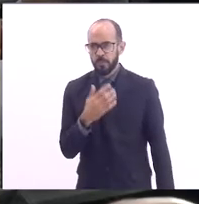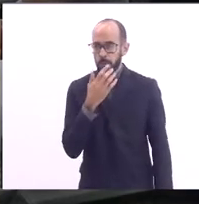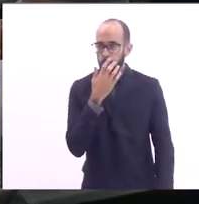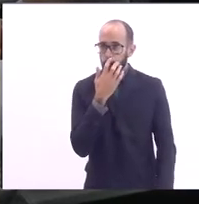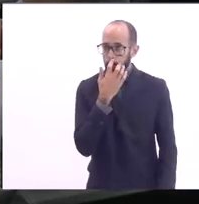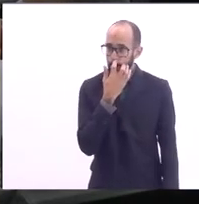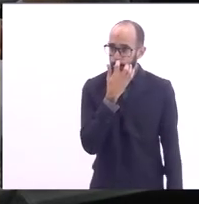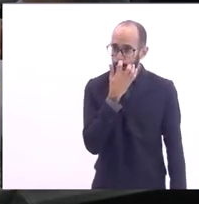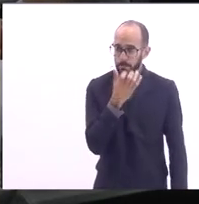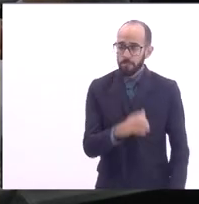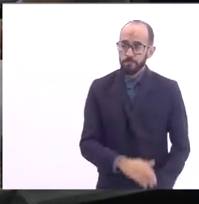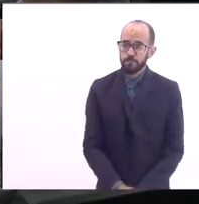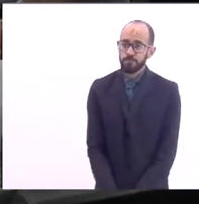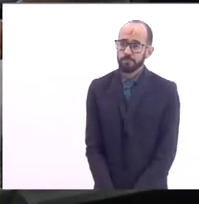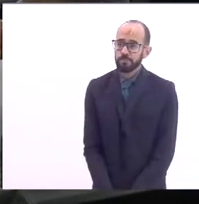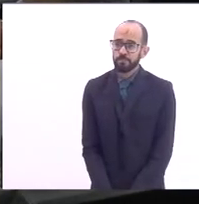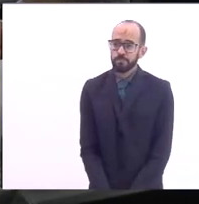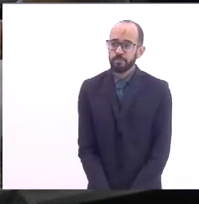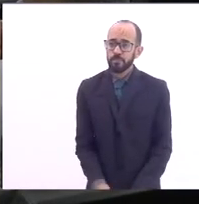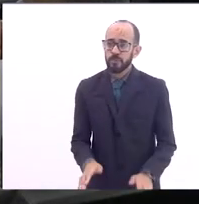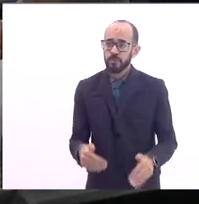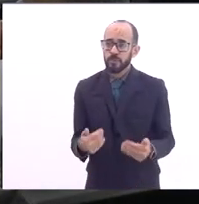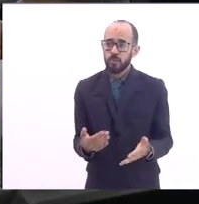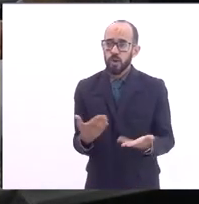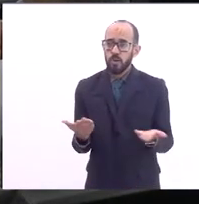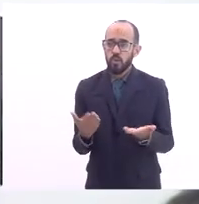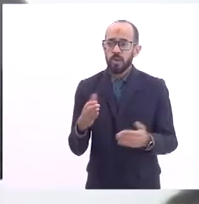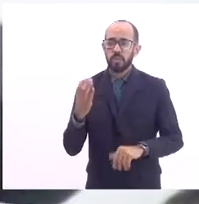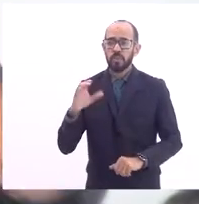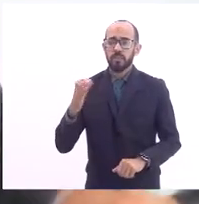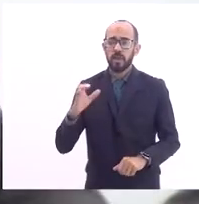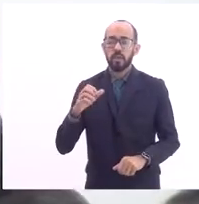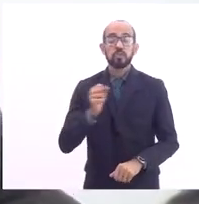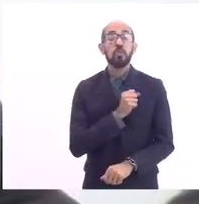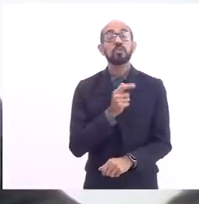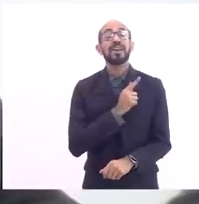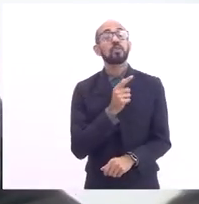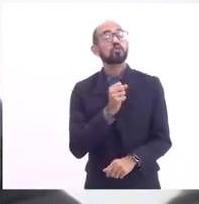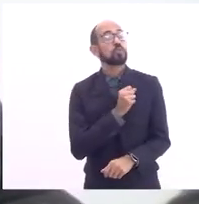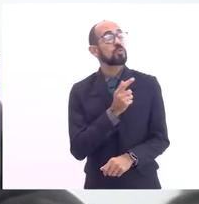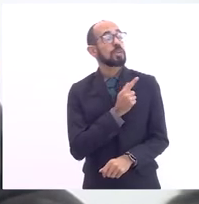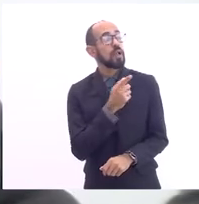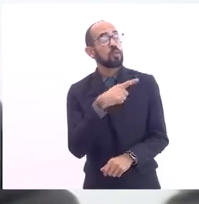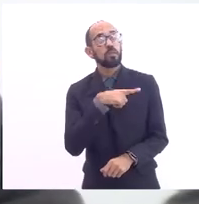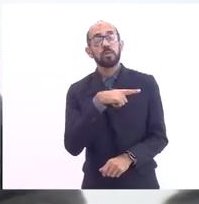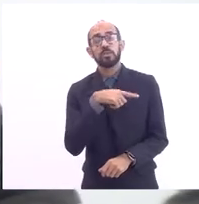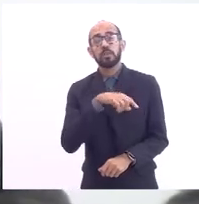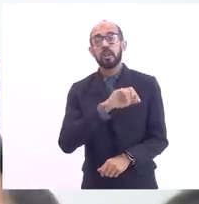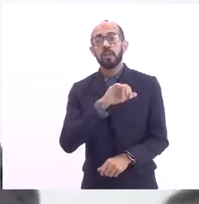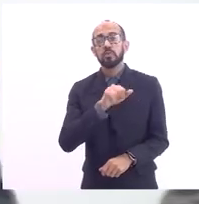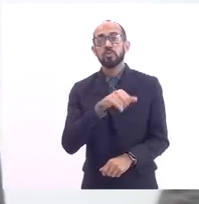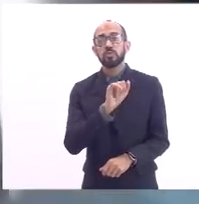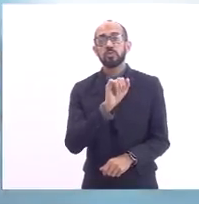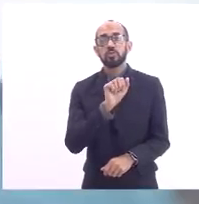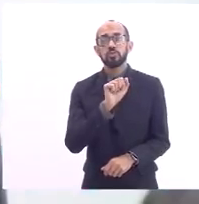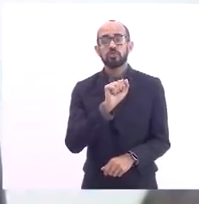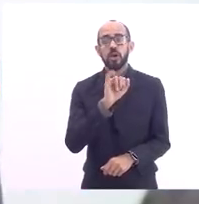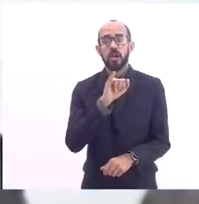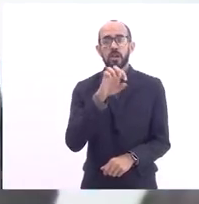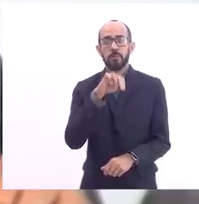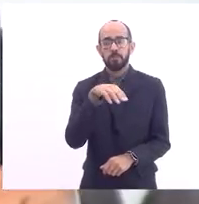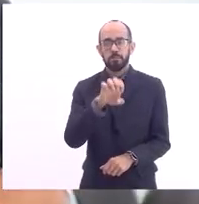Obrigado a todos. Nós estamos com Niterói. Quem é que fica? São Gonçalo. Tem o Jaime. É o Jaime. Jaime, por